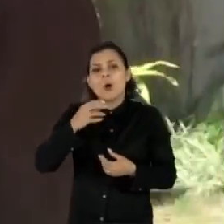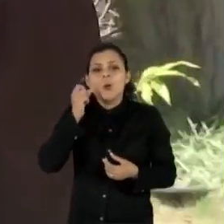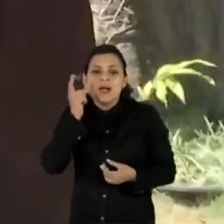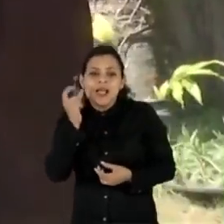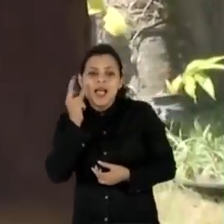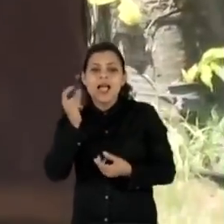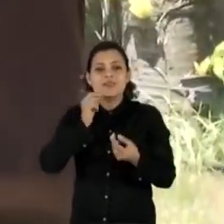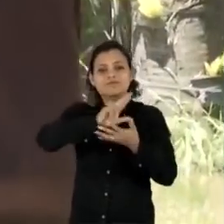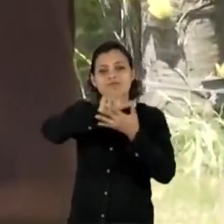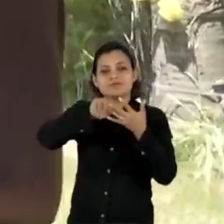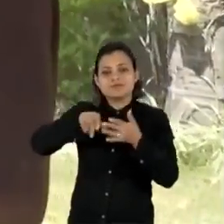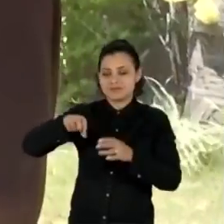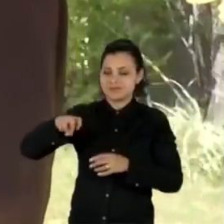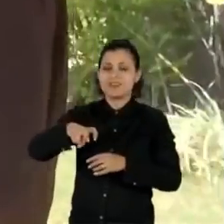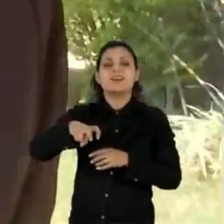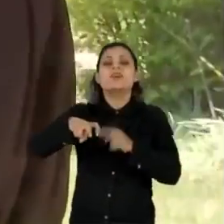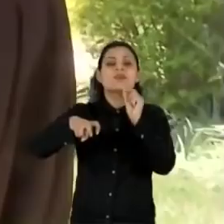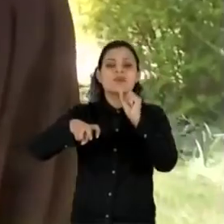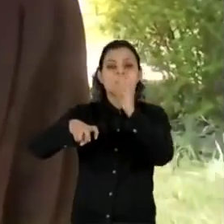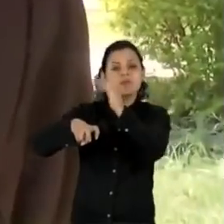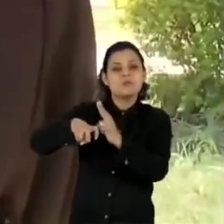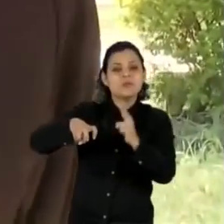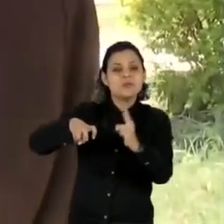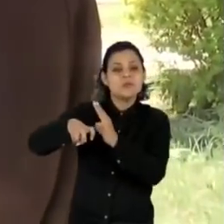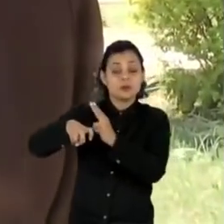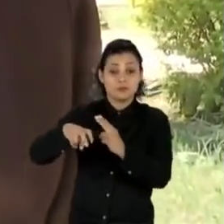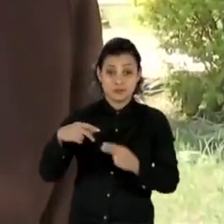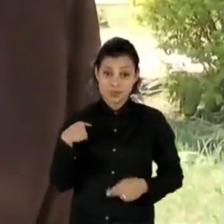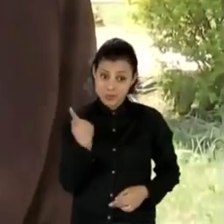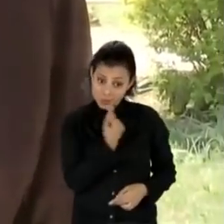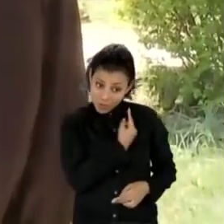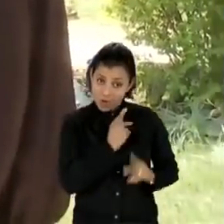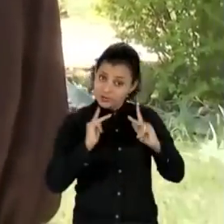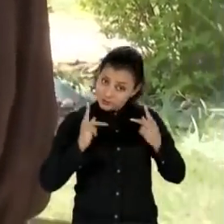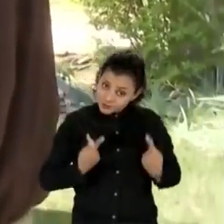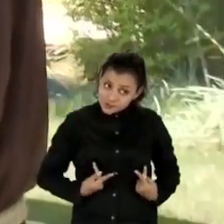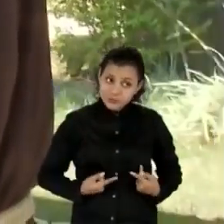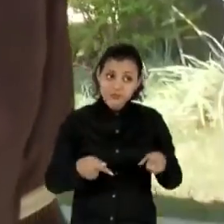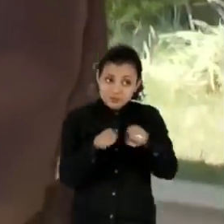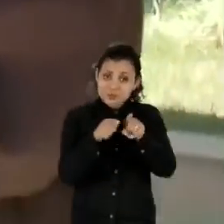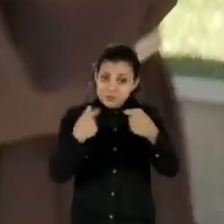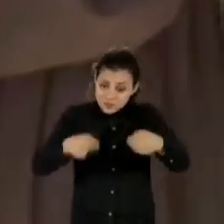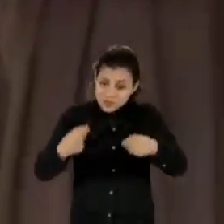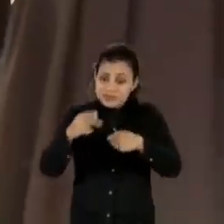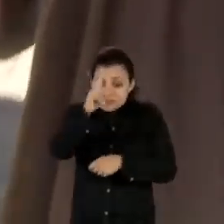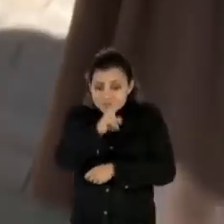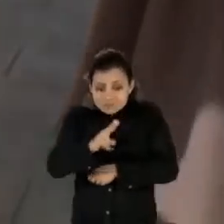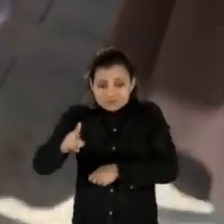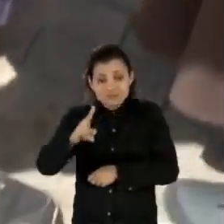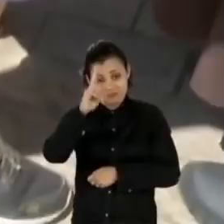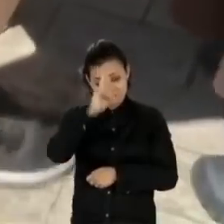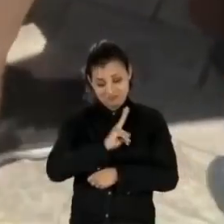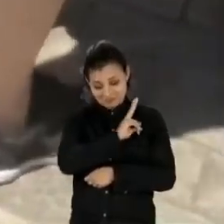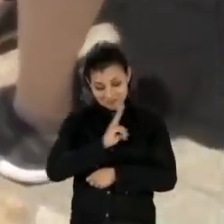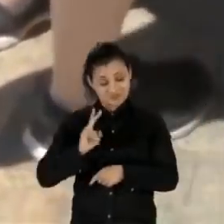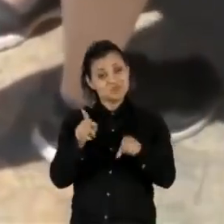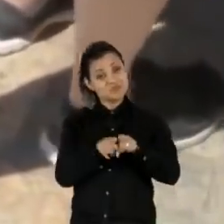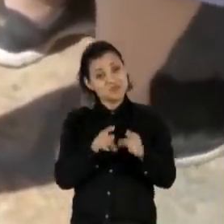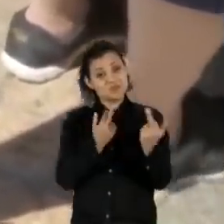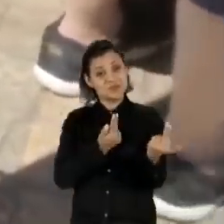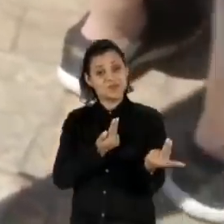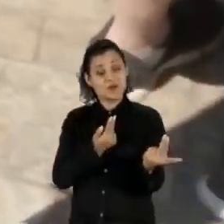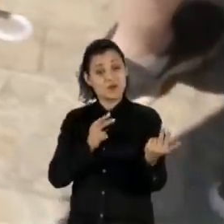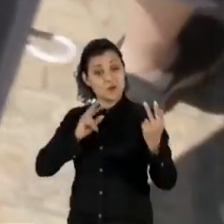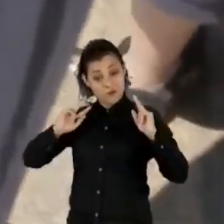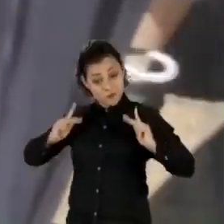e quem assim como nós não somos iguais né nós temos diferenças entre nós seres humanos